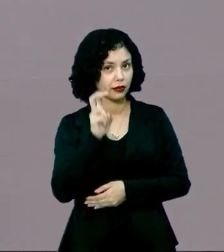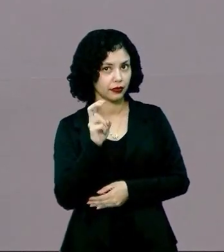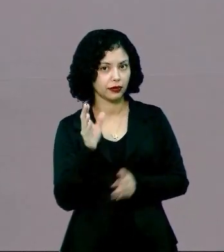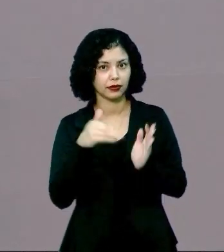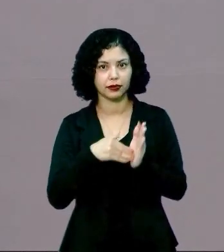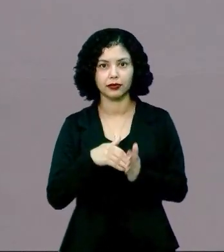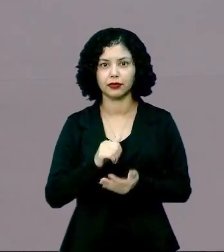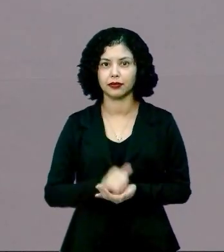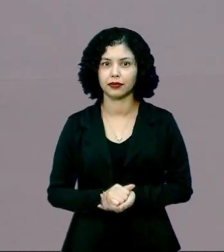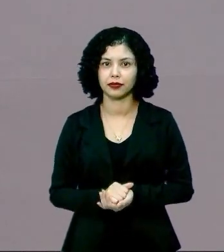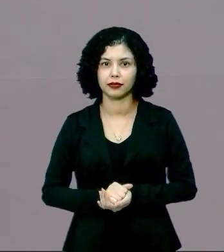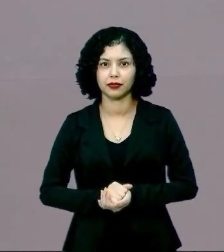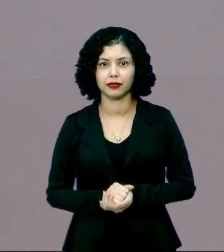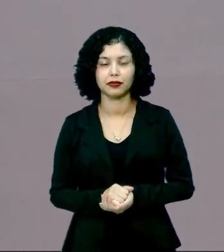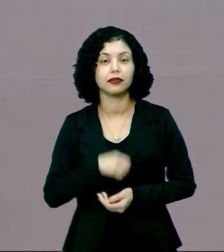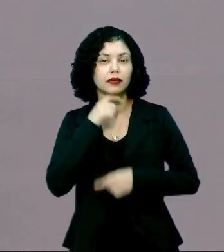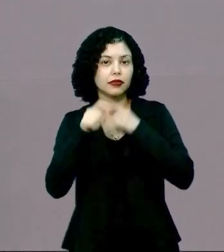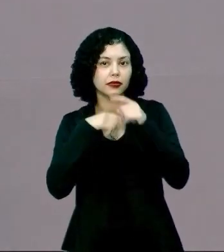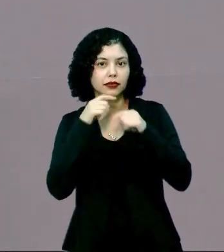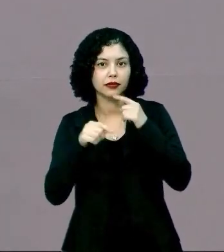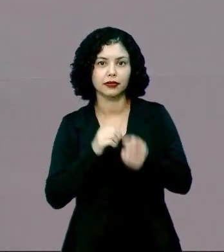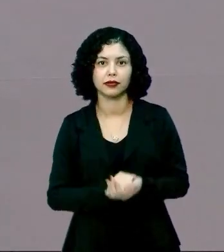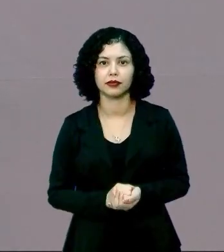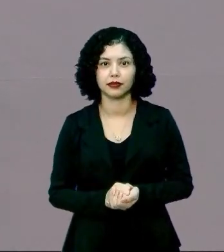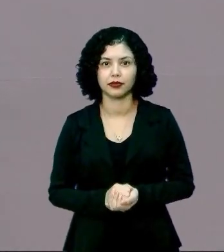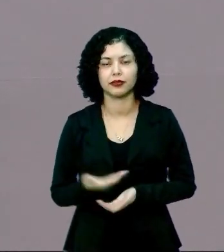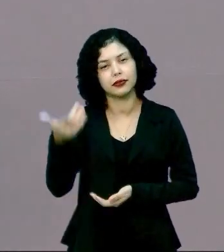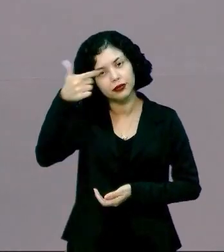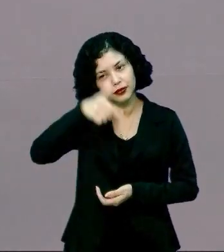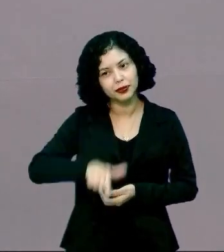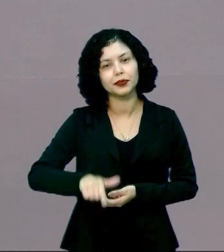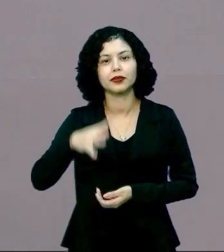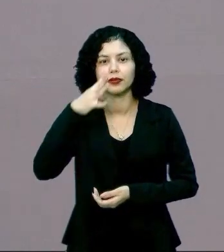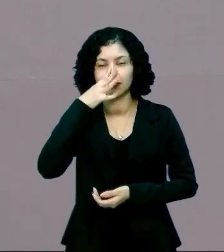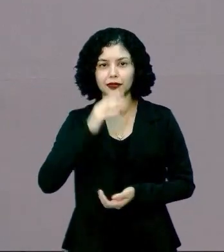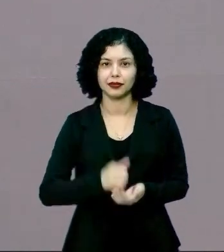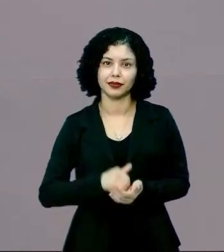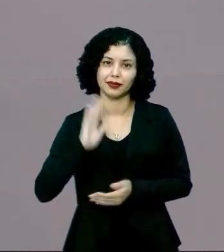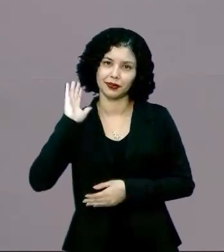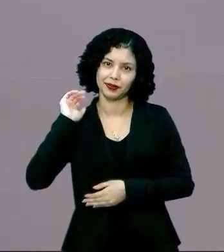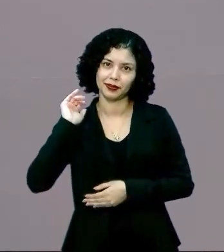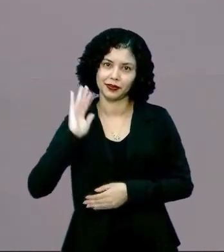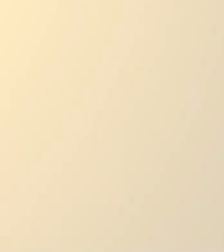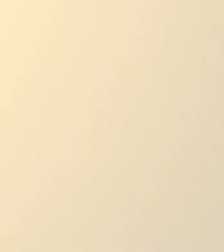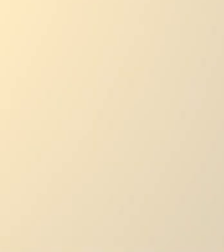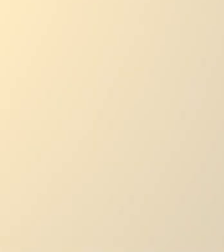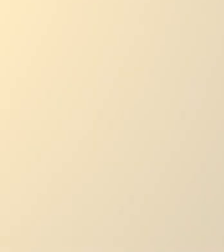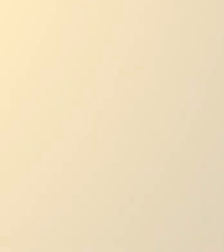5, tá? E aí, qualquer dúvida, assistam novamente e até lá!